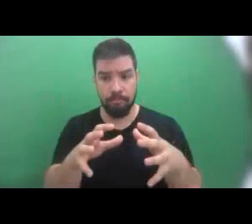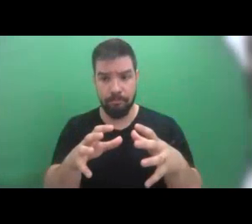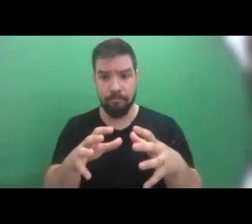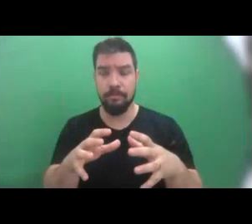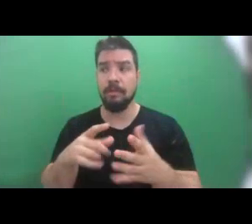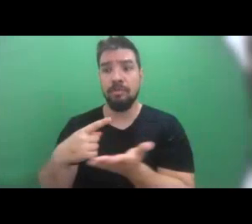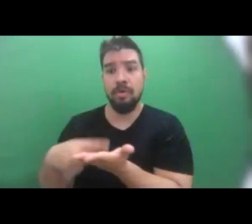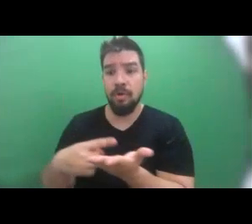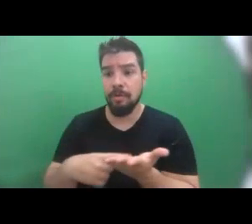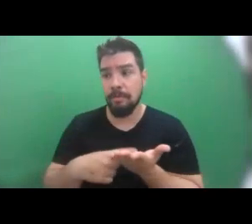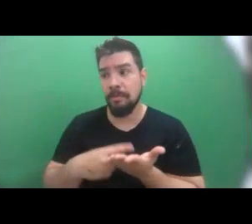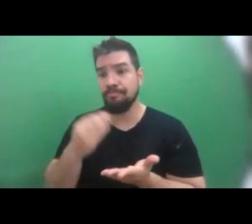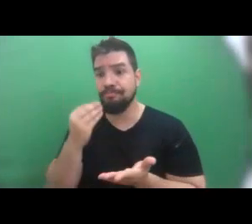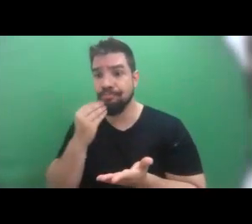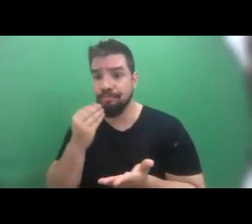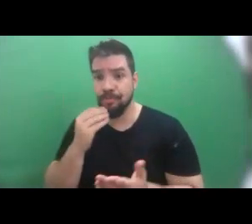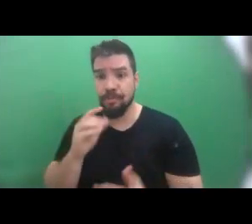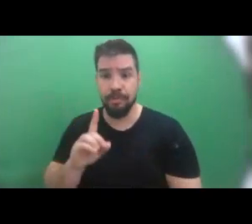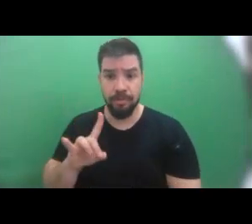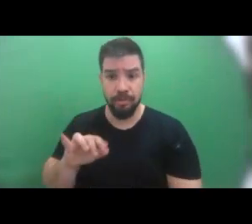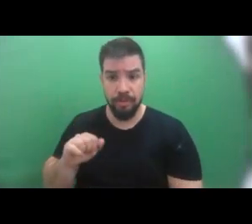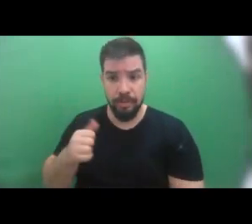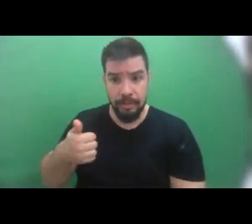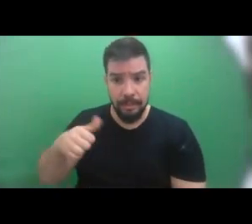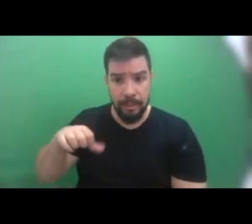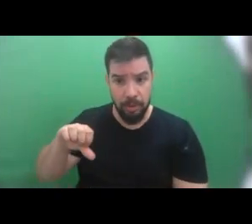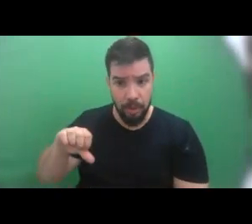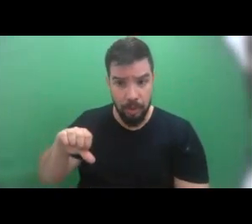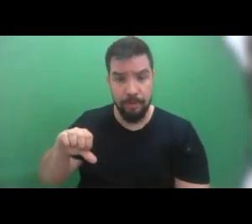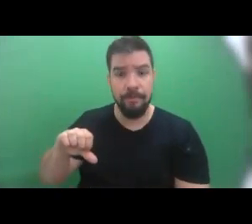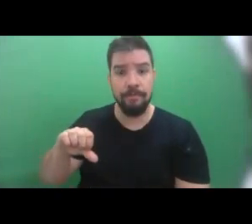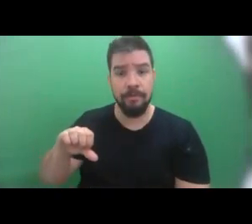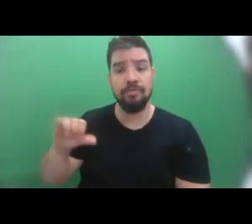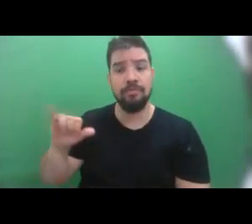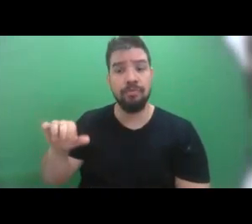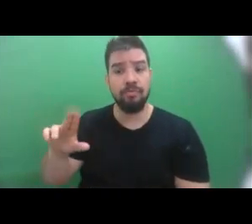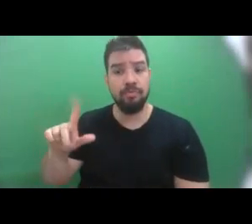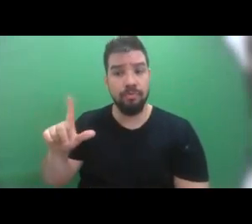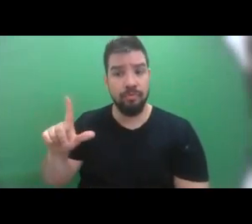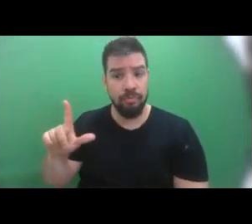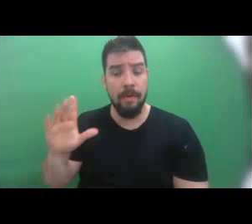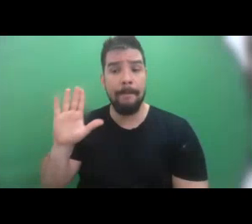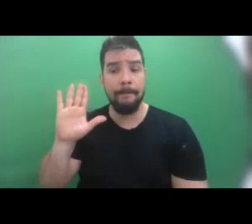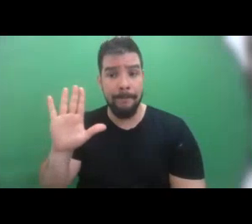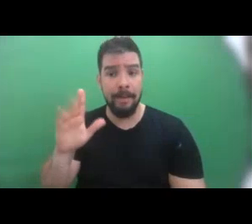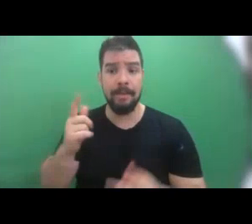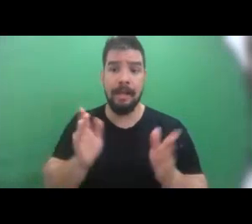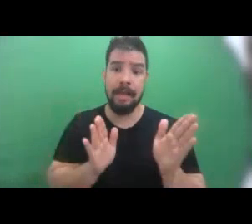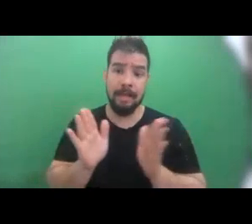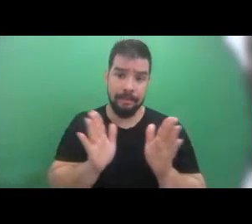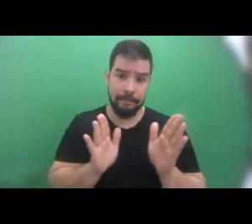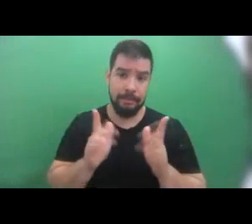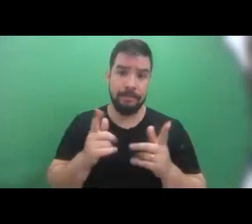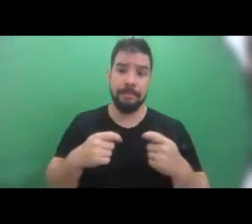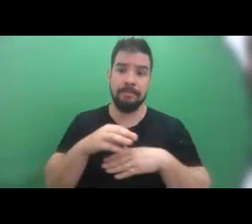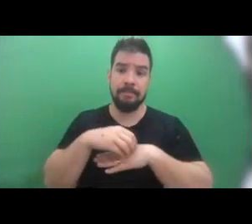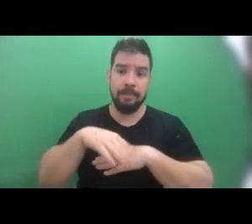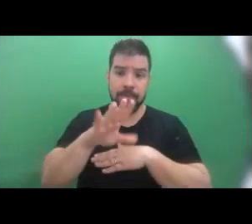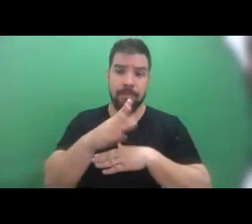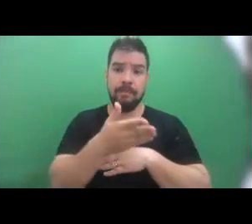o encontro no dia 19/7, porém, por uma questão de acessibilidade, que já foi reportada a